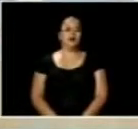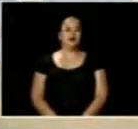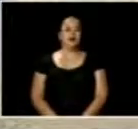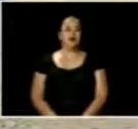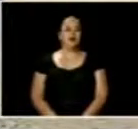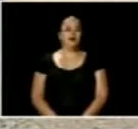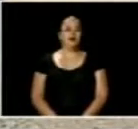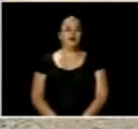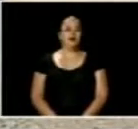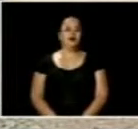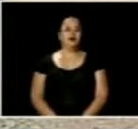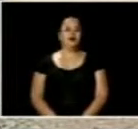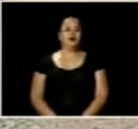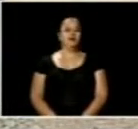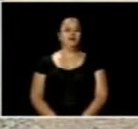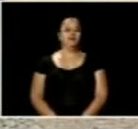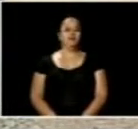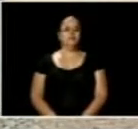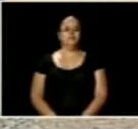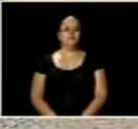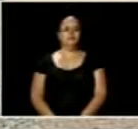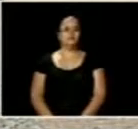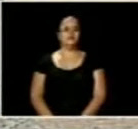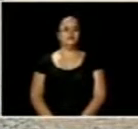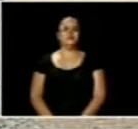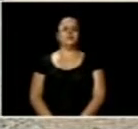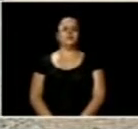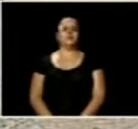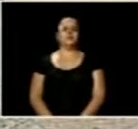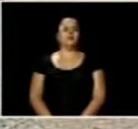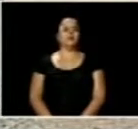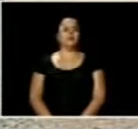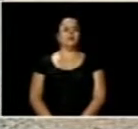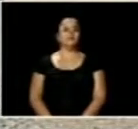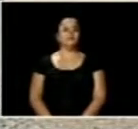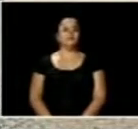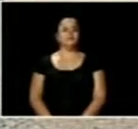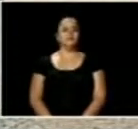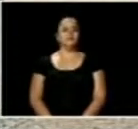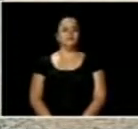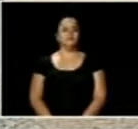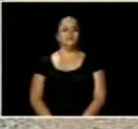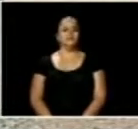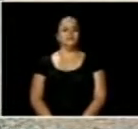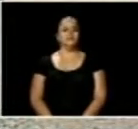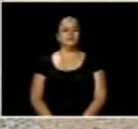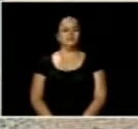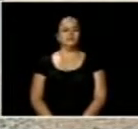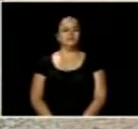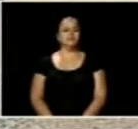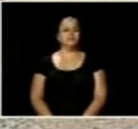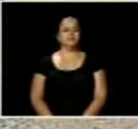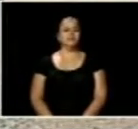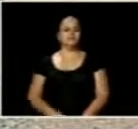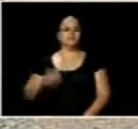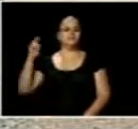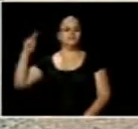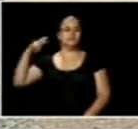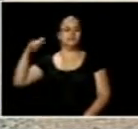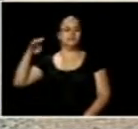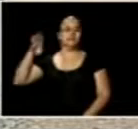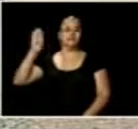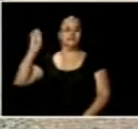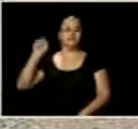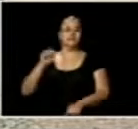Vereador Nunes Coelho. Presente. Vereador Bilili. Por enquanto ausente.